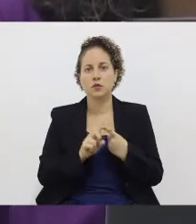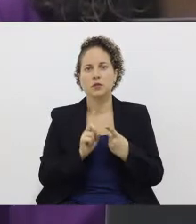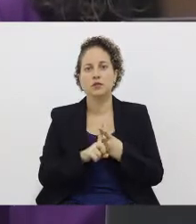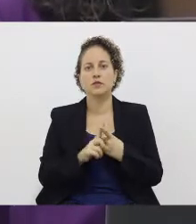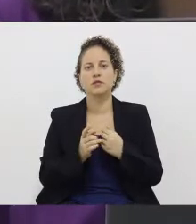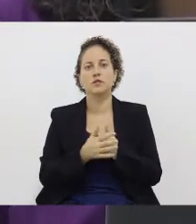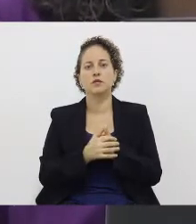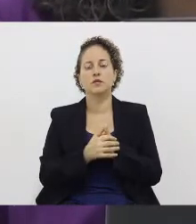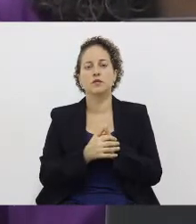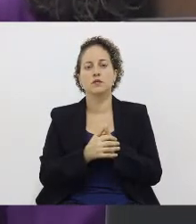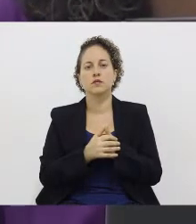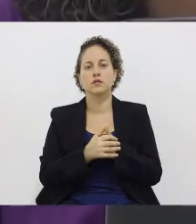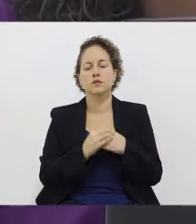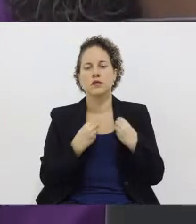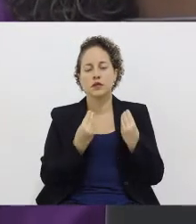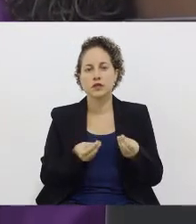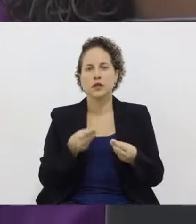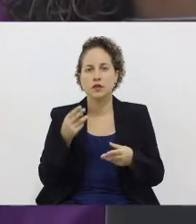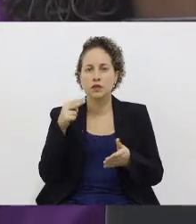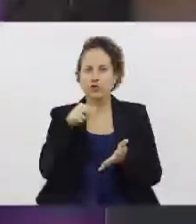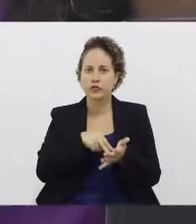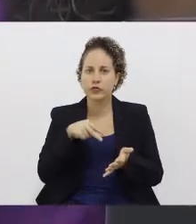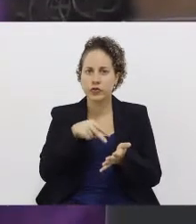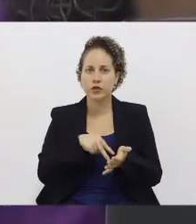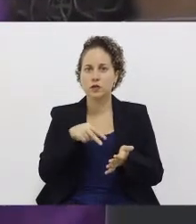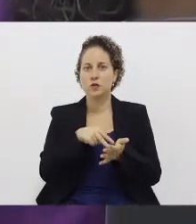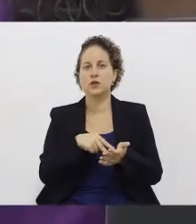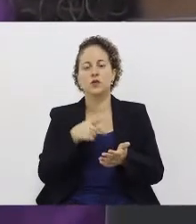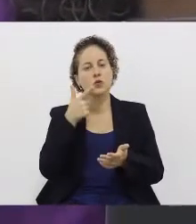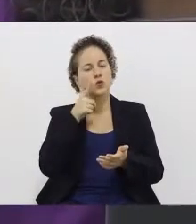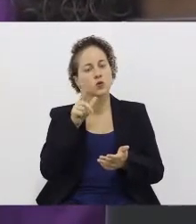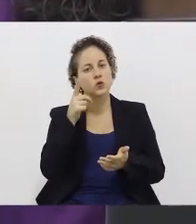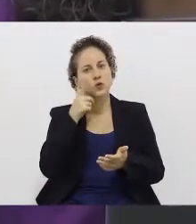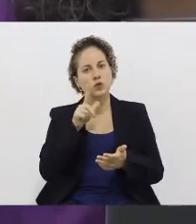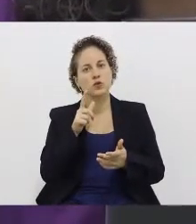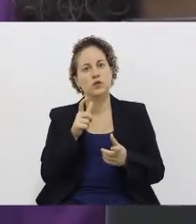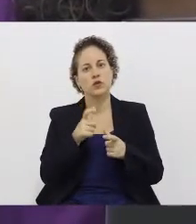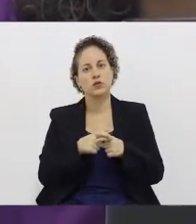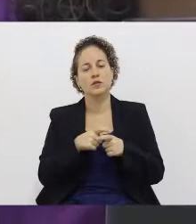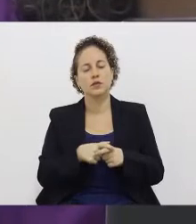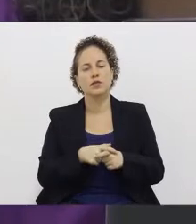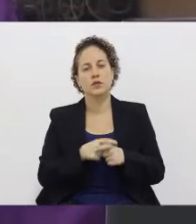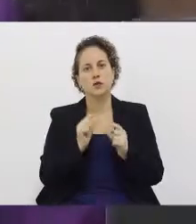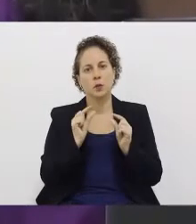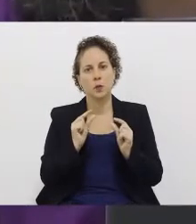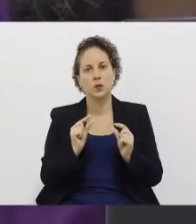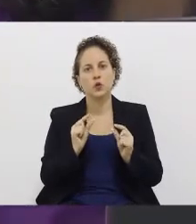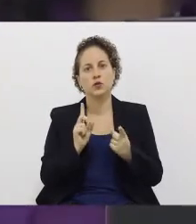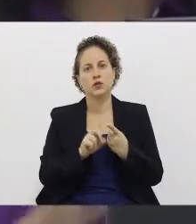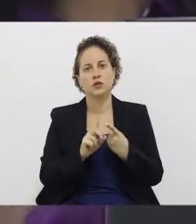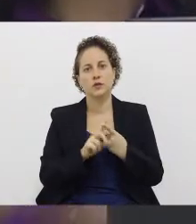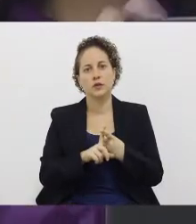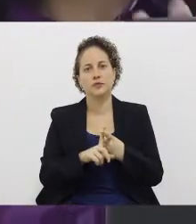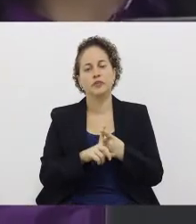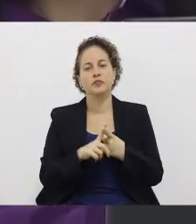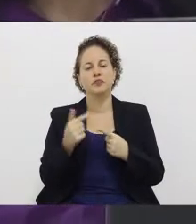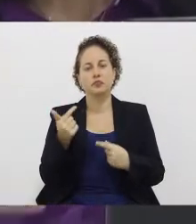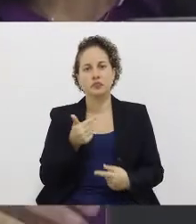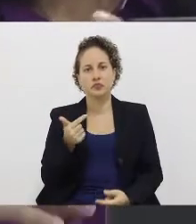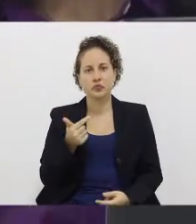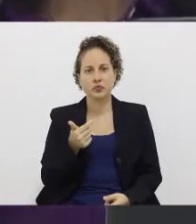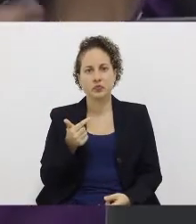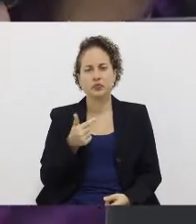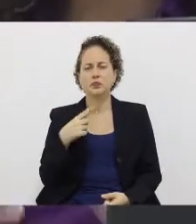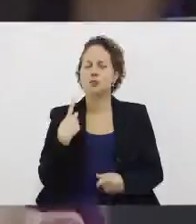entrega já mais frequentes, já que a gente mantém estoques menores neste segundo exemplo. Para